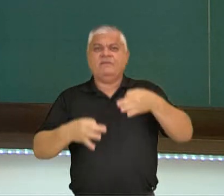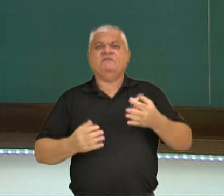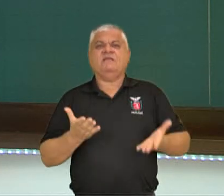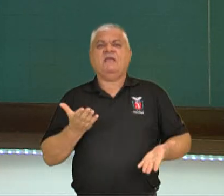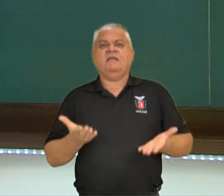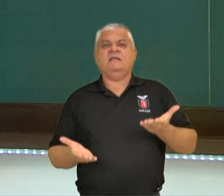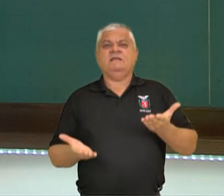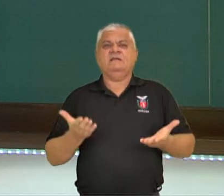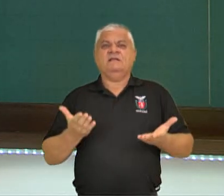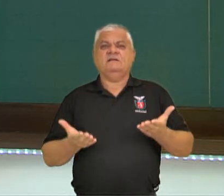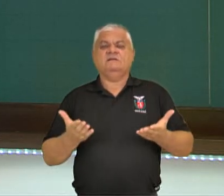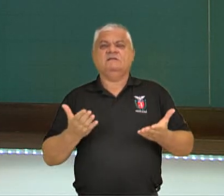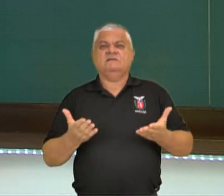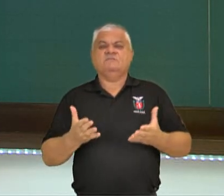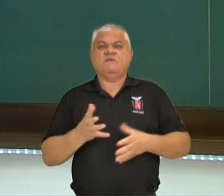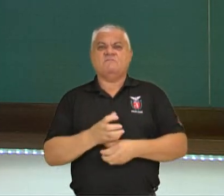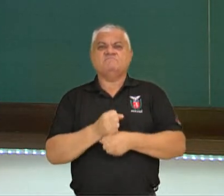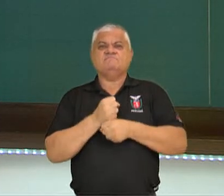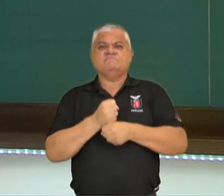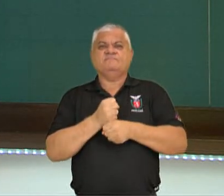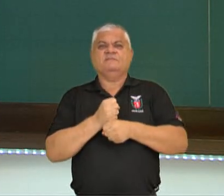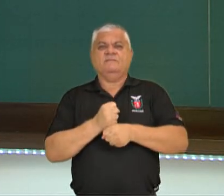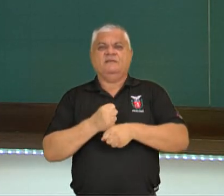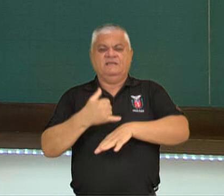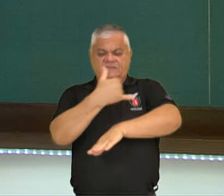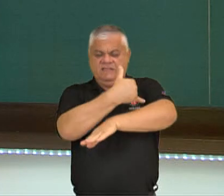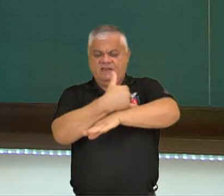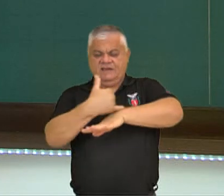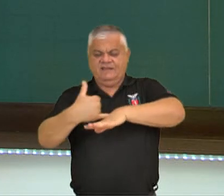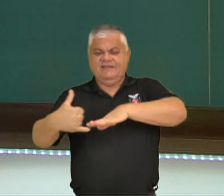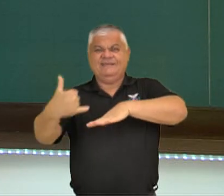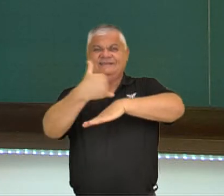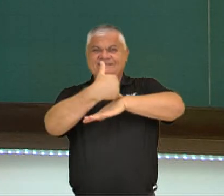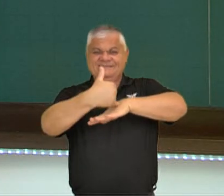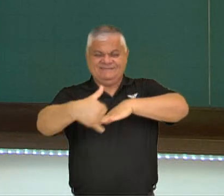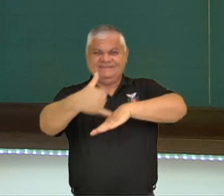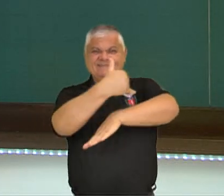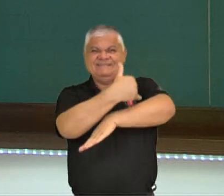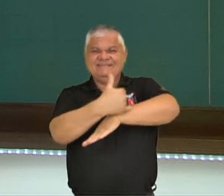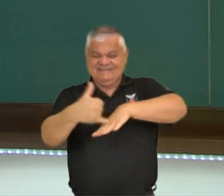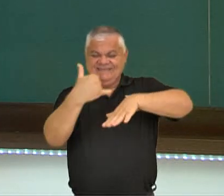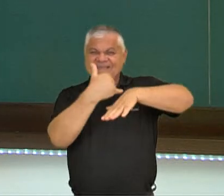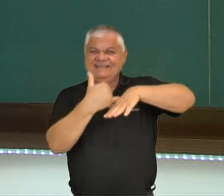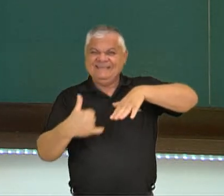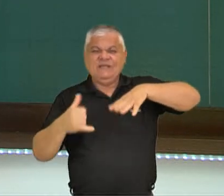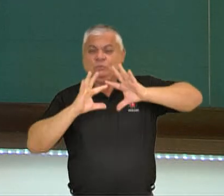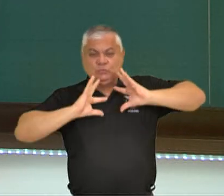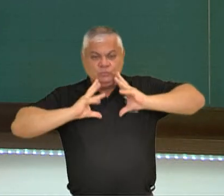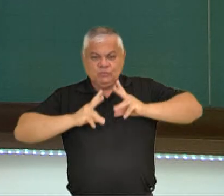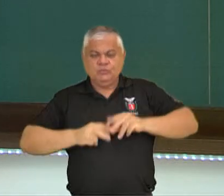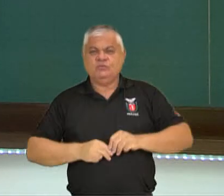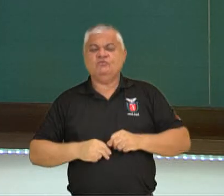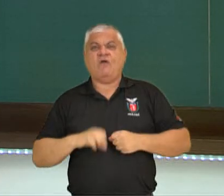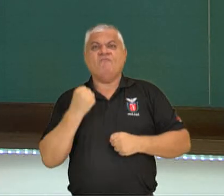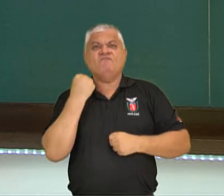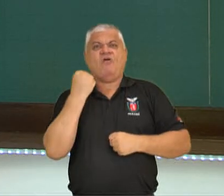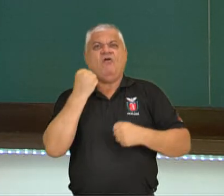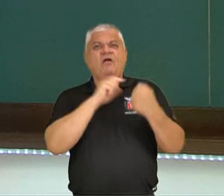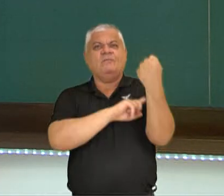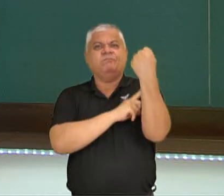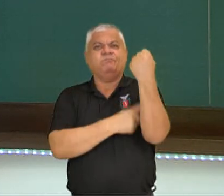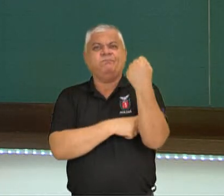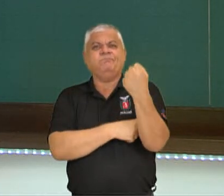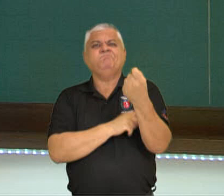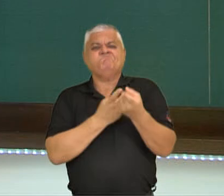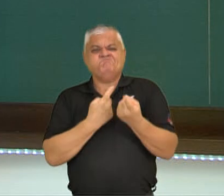você fortalece os tendões do seu corpo. Ou seja, se você pratica exercício, vai ser